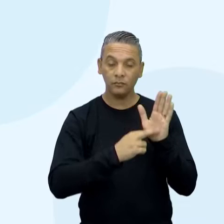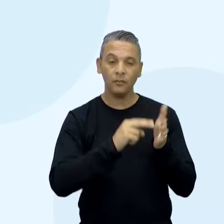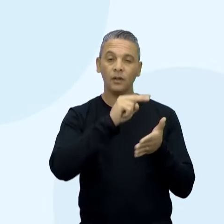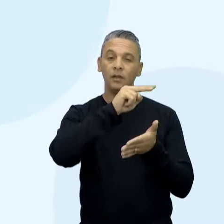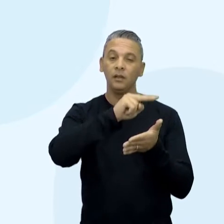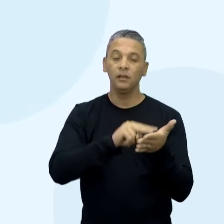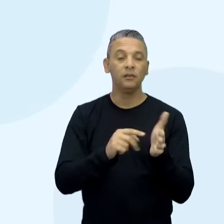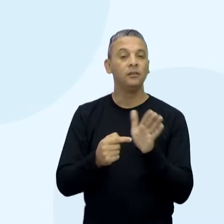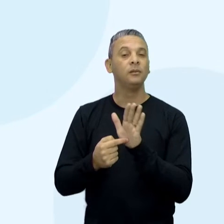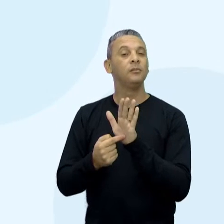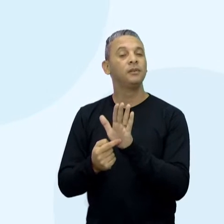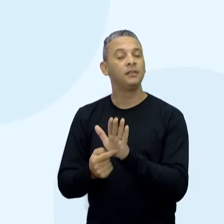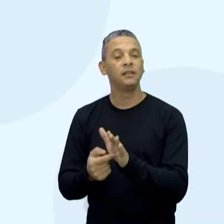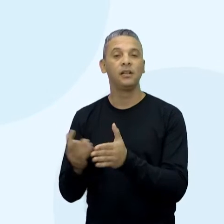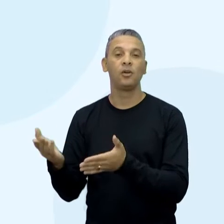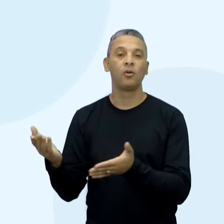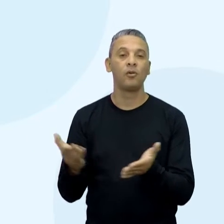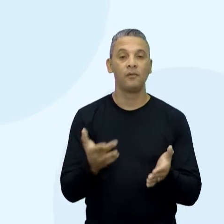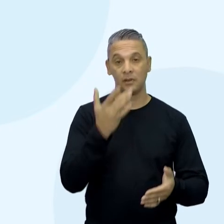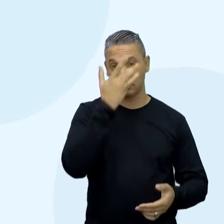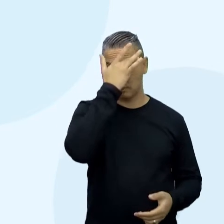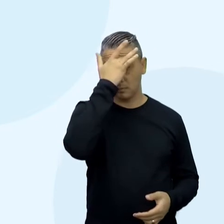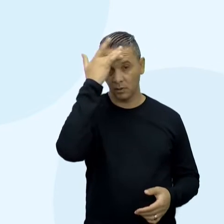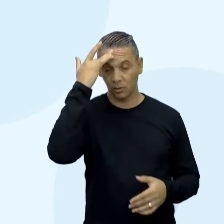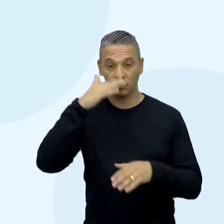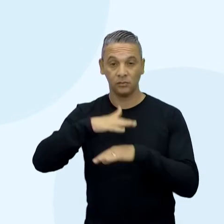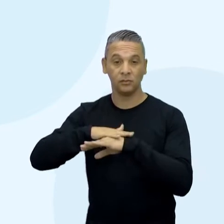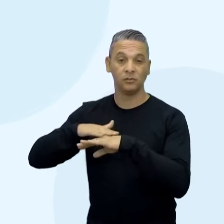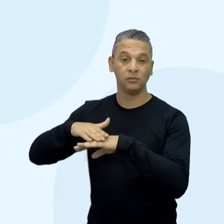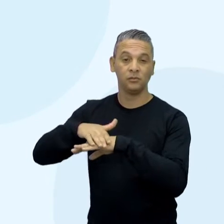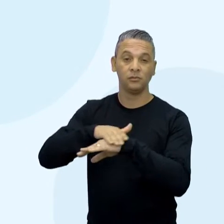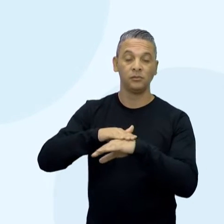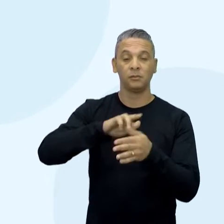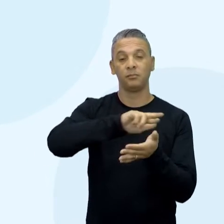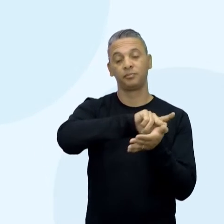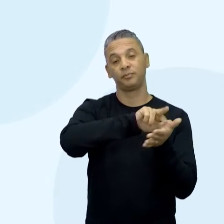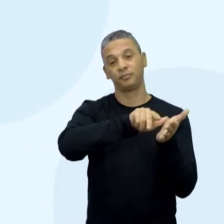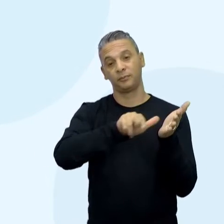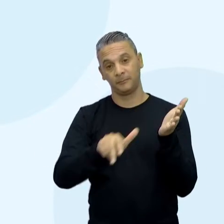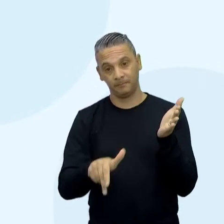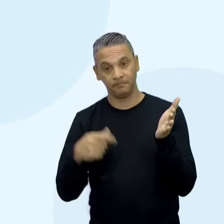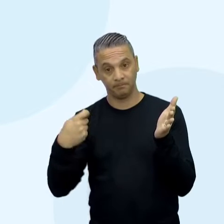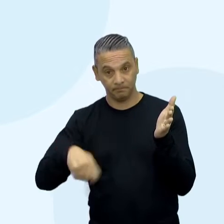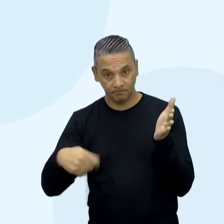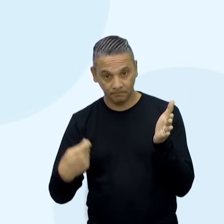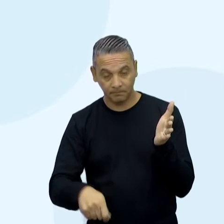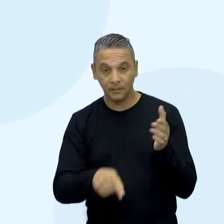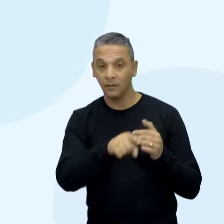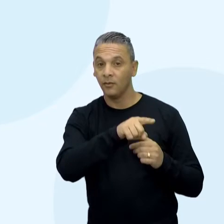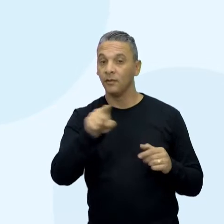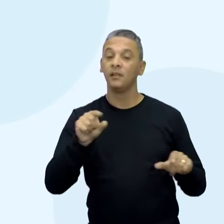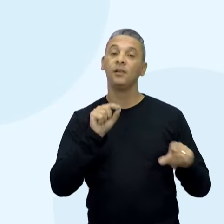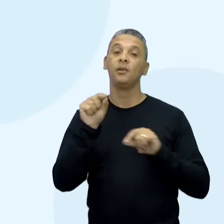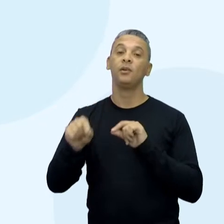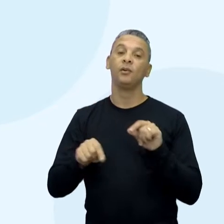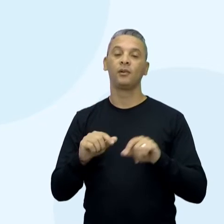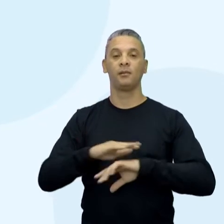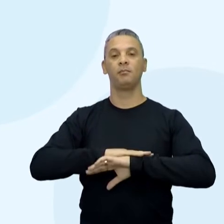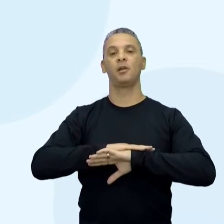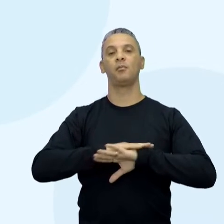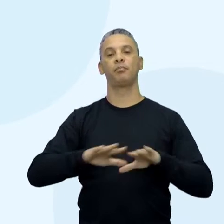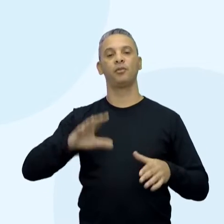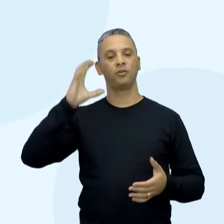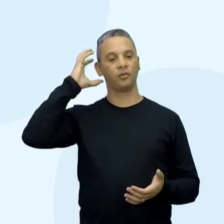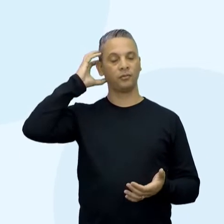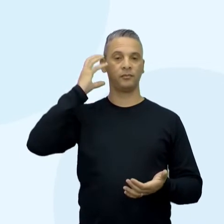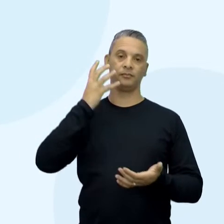você apresentou o seu convidado, vocês já debateram, falaram sobre tudo que precisava ser dito, aí você vai encerrar, né,